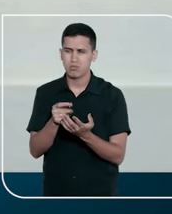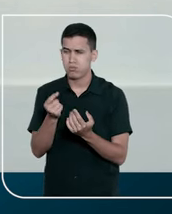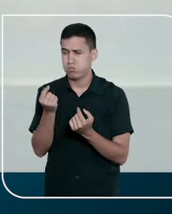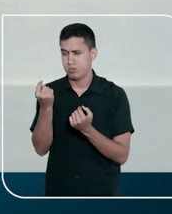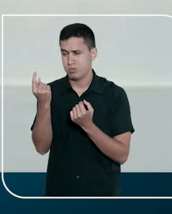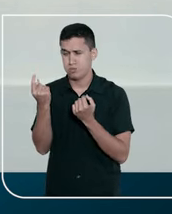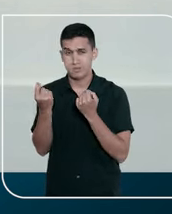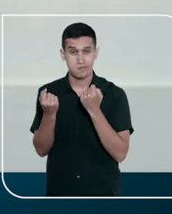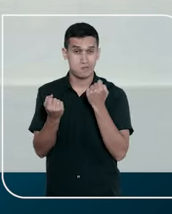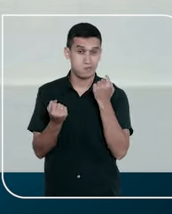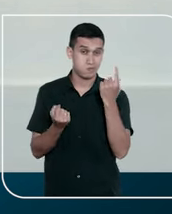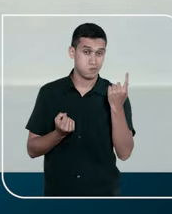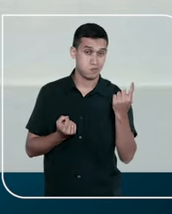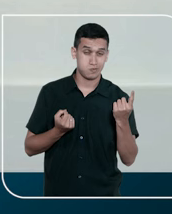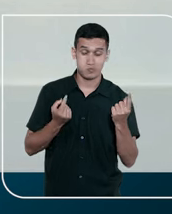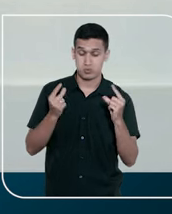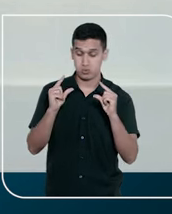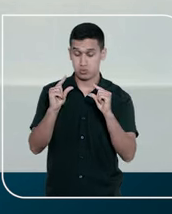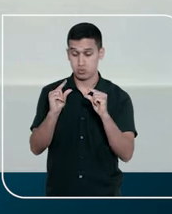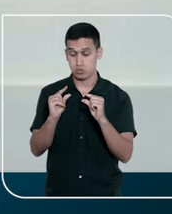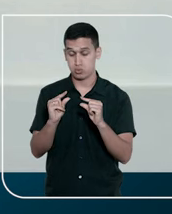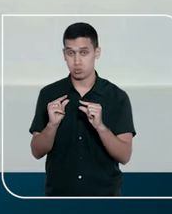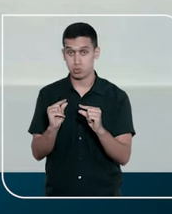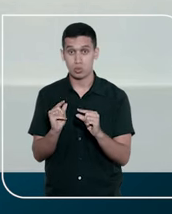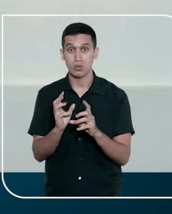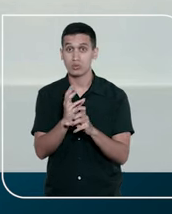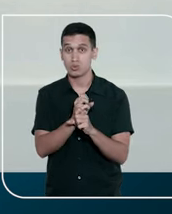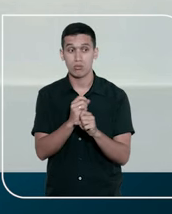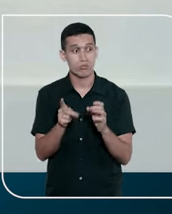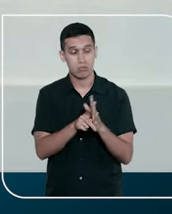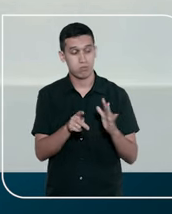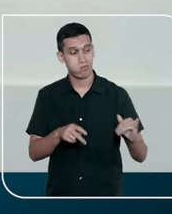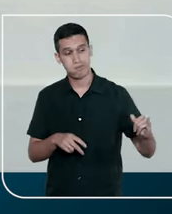de incidentes ou de acidentes fatais no mundo.